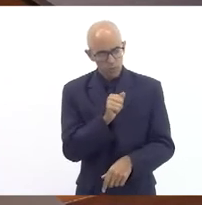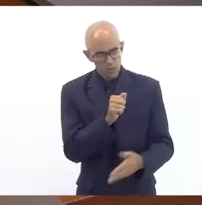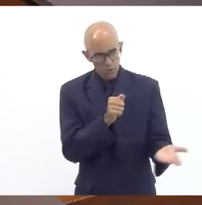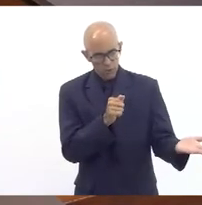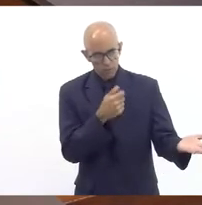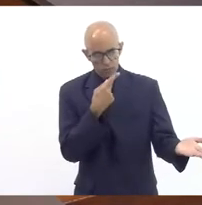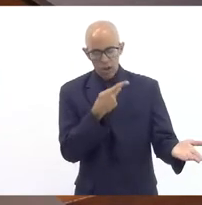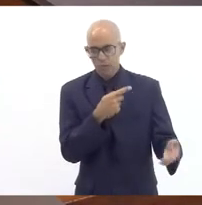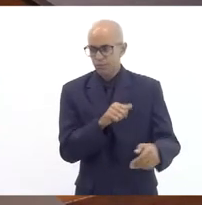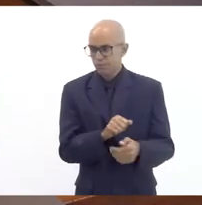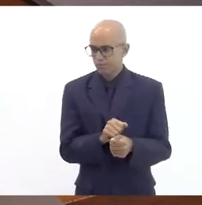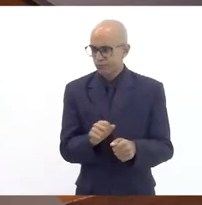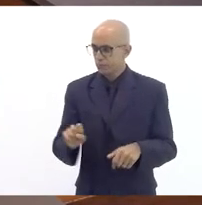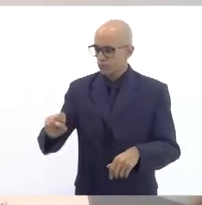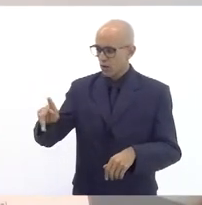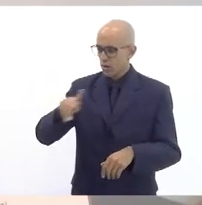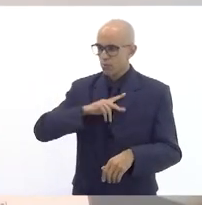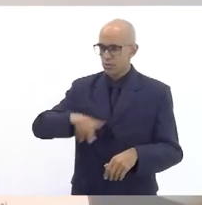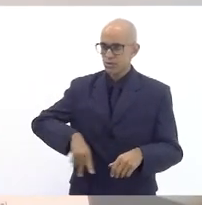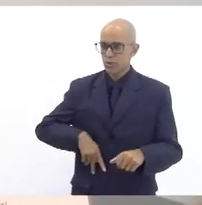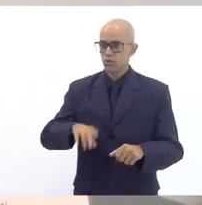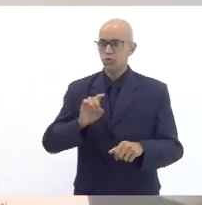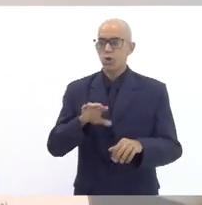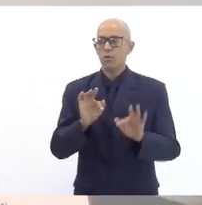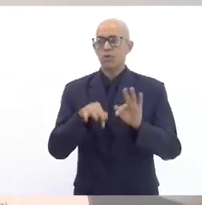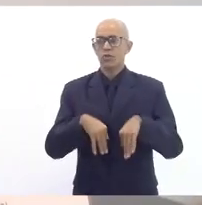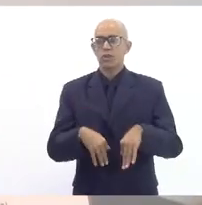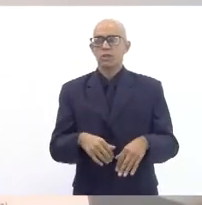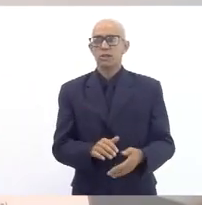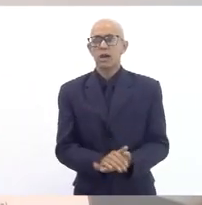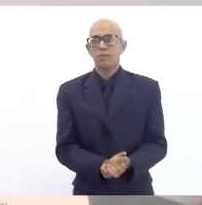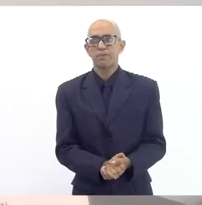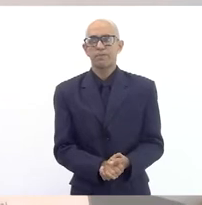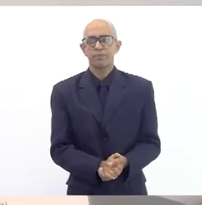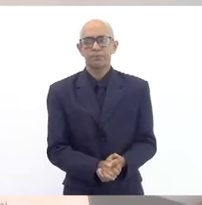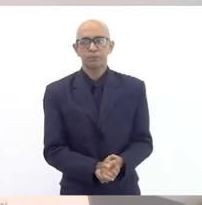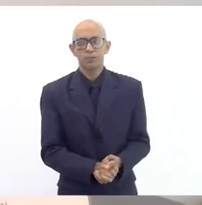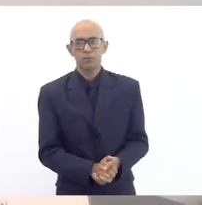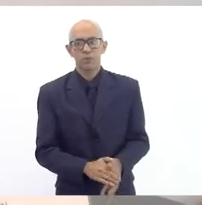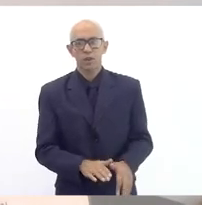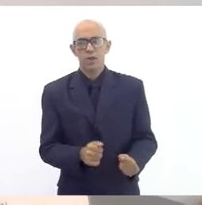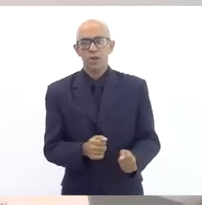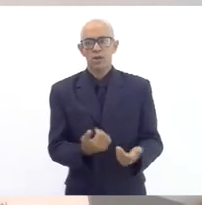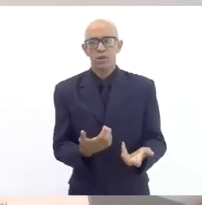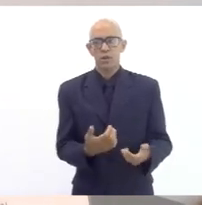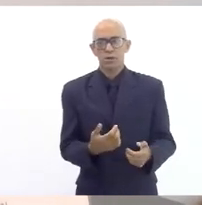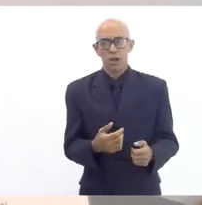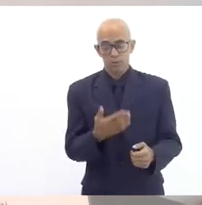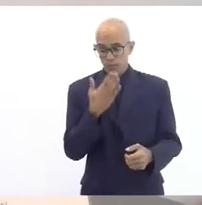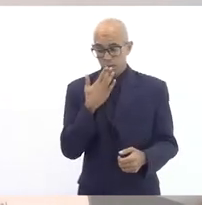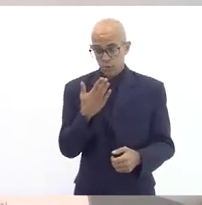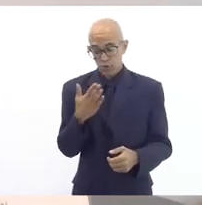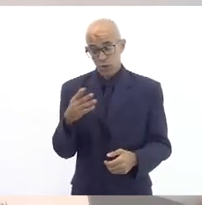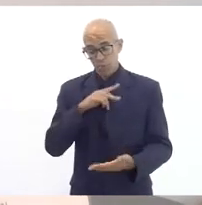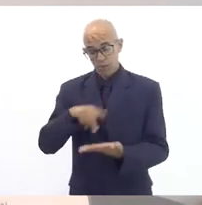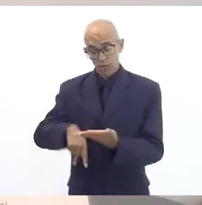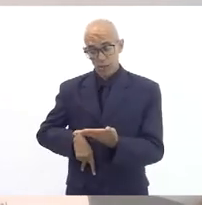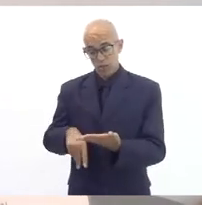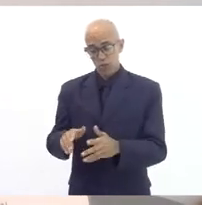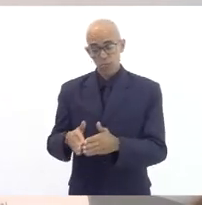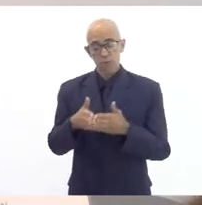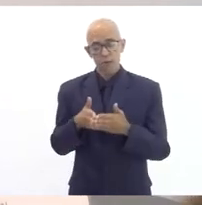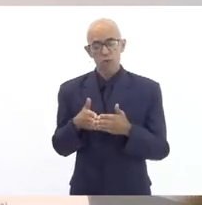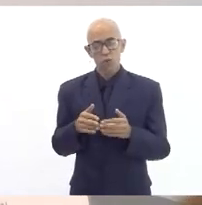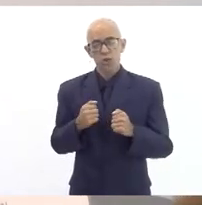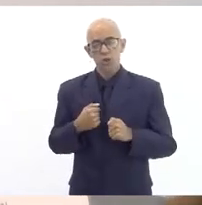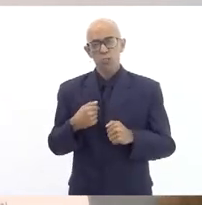tá, presidente? Perdão. Eu agradeço aqui, tá, a senhora abrir, que eu possa falar, tá? E pode contar